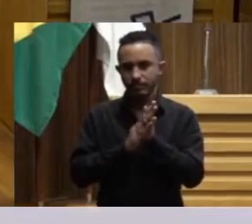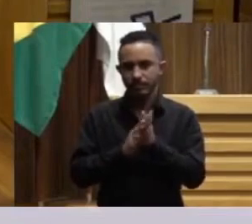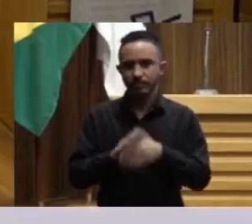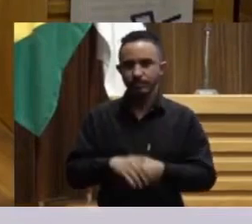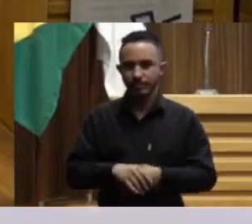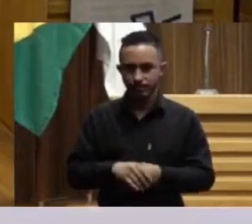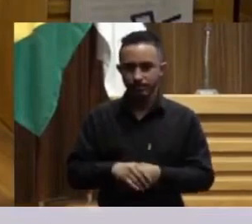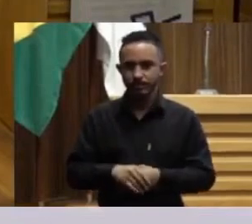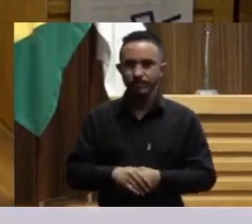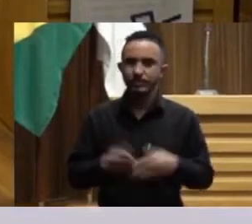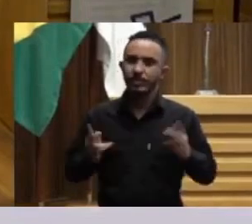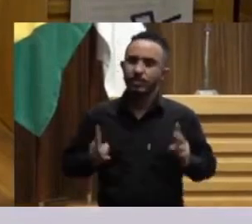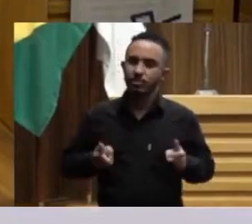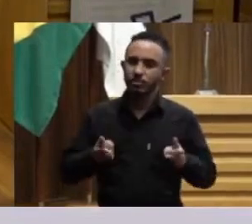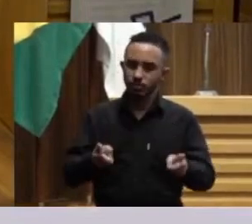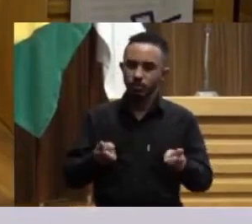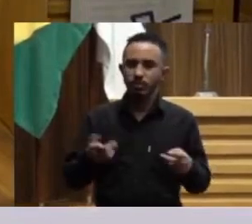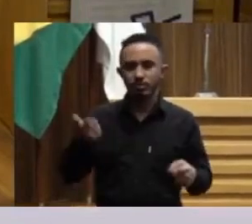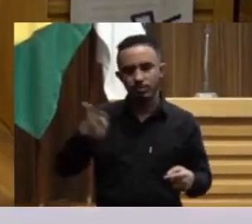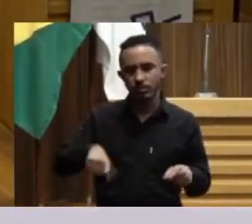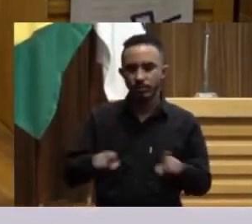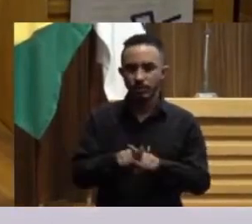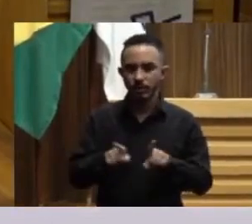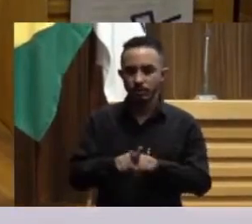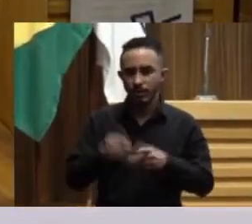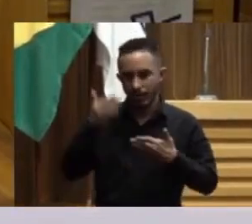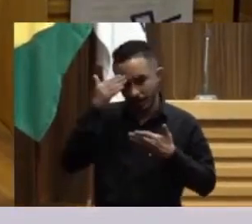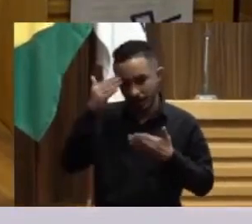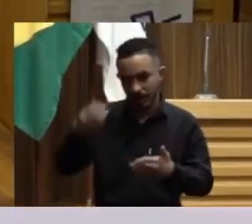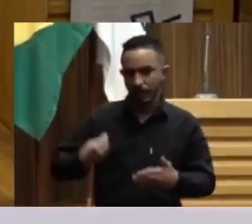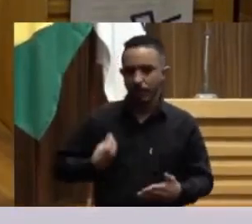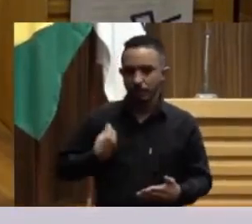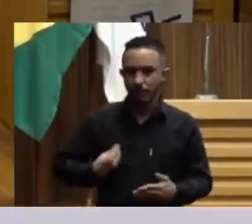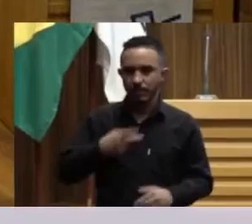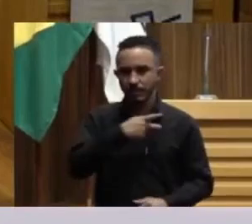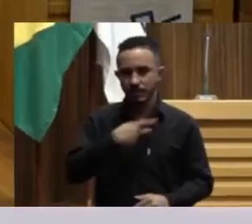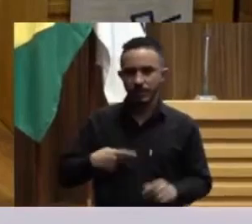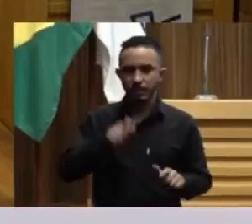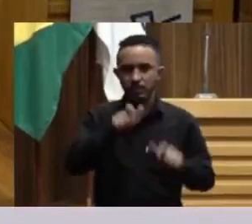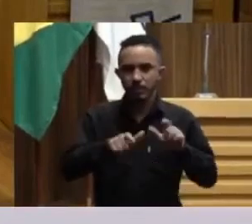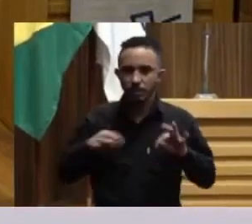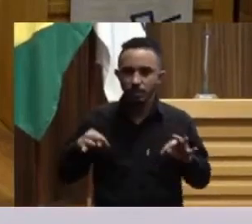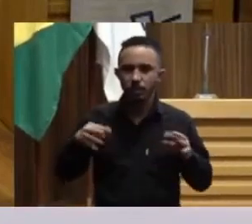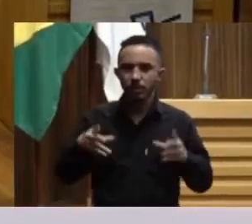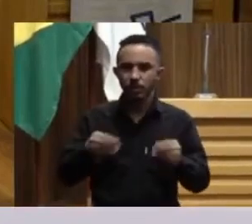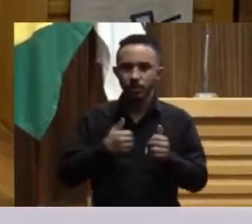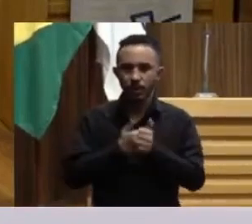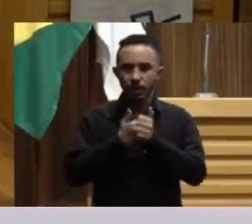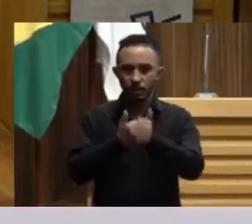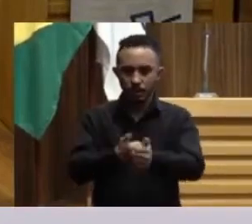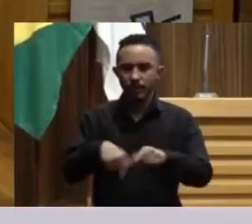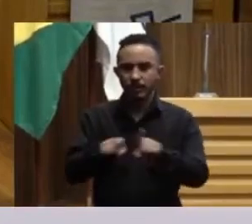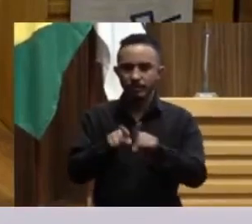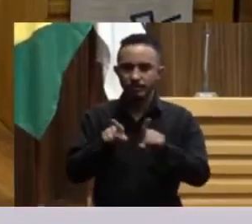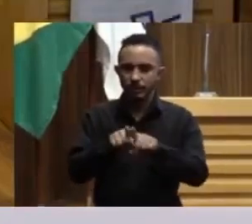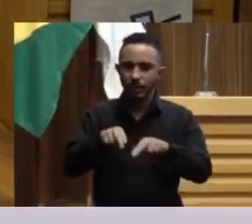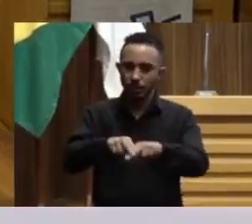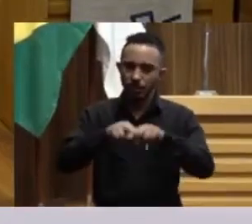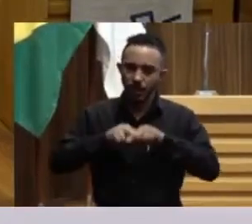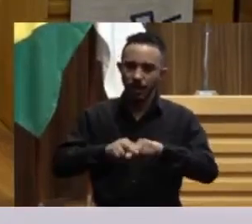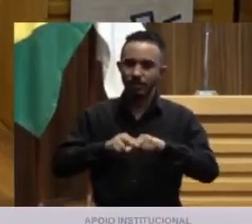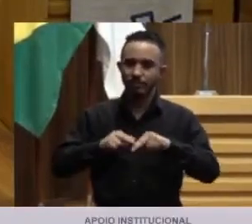Muito bem, então, dando sequência, só mais uma vez, agradecer a presença de todos, de todas, de todos que nos acompanham também, através dos nossos